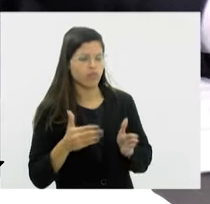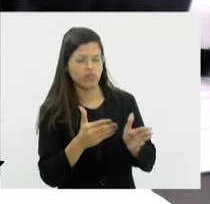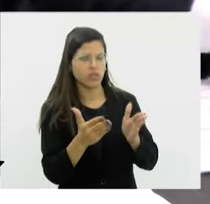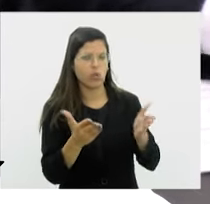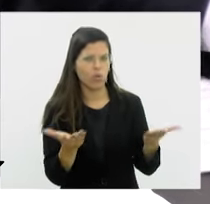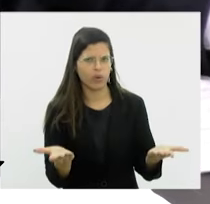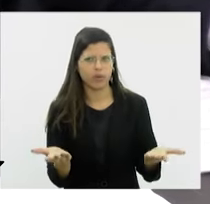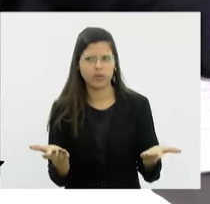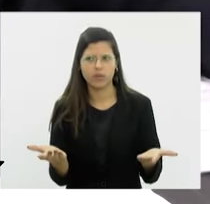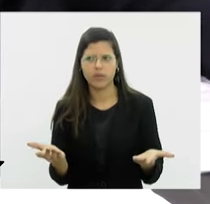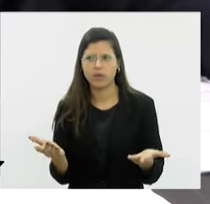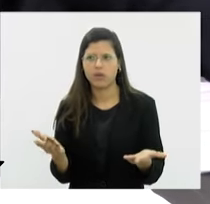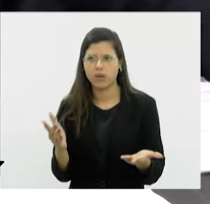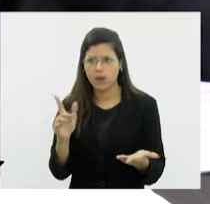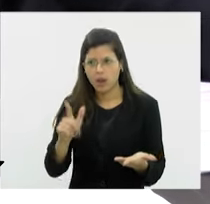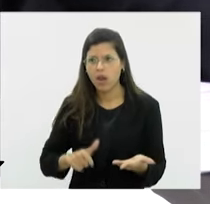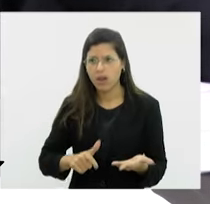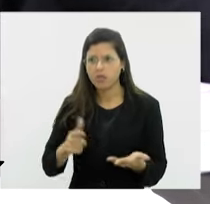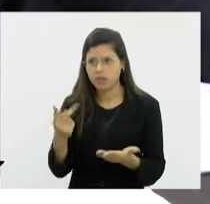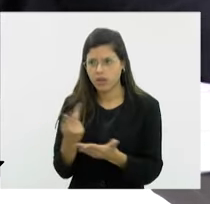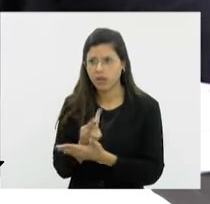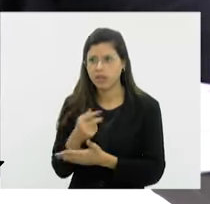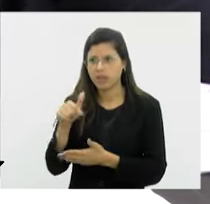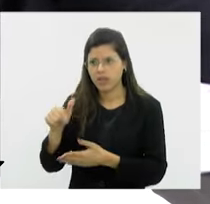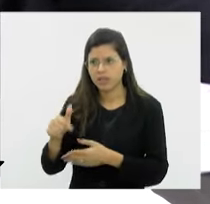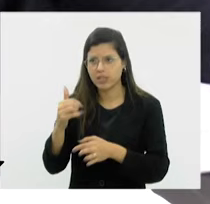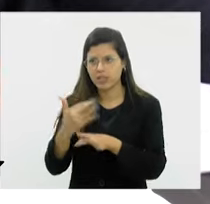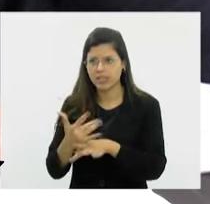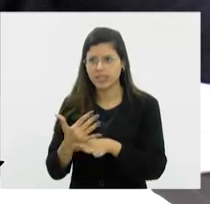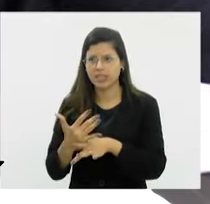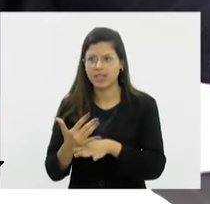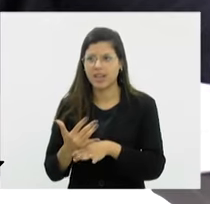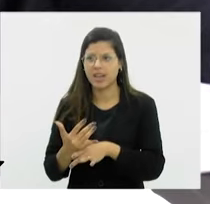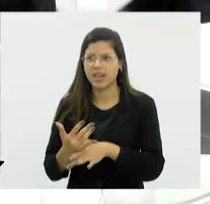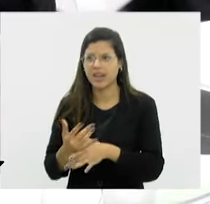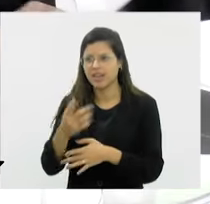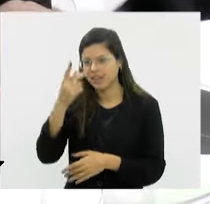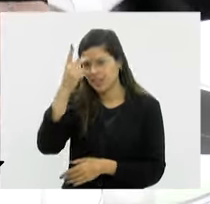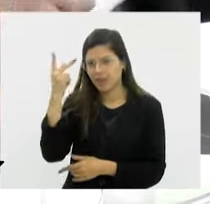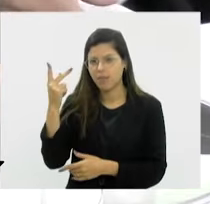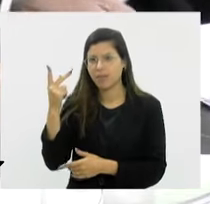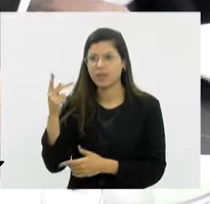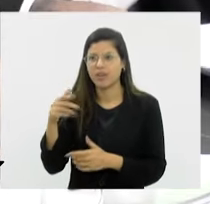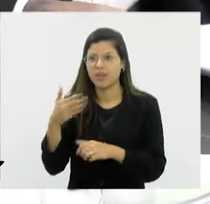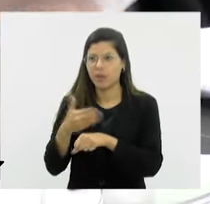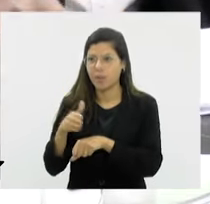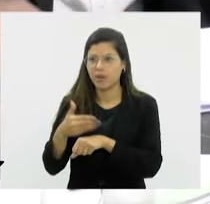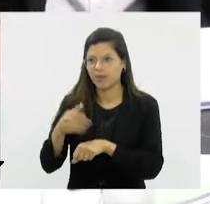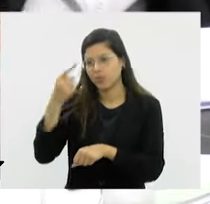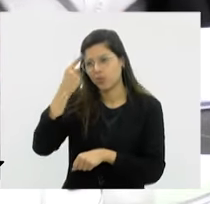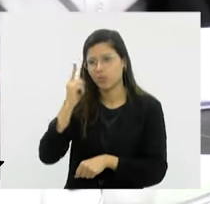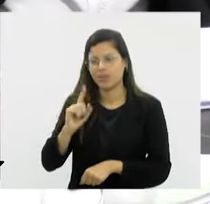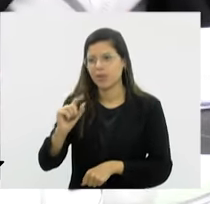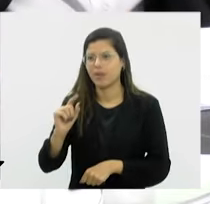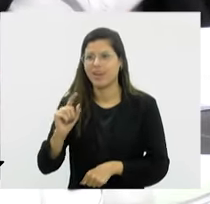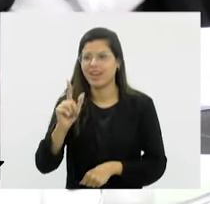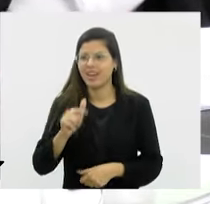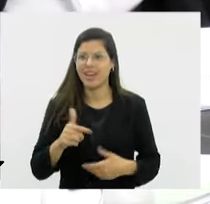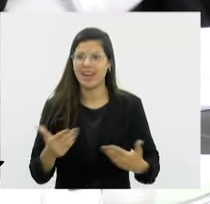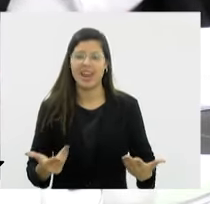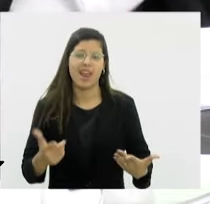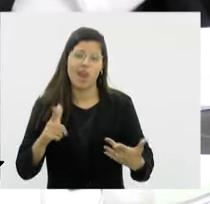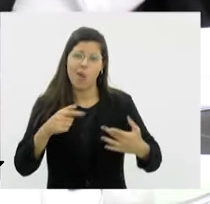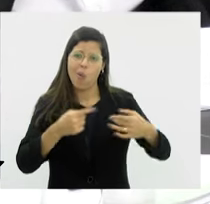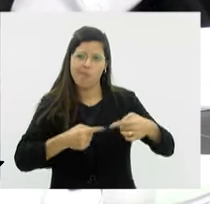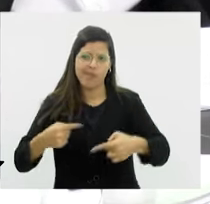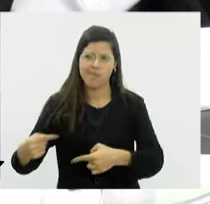que acontece há 20 anos nesses municípios. Bom. É que quem não pratica não sabe exatamente o que é, mas. Assim, é uma discussão que não vai